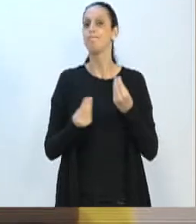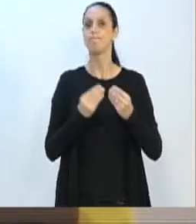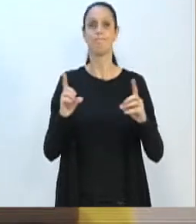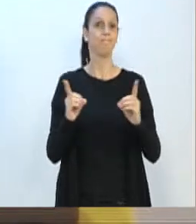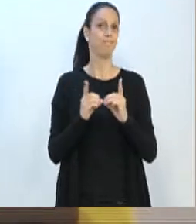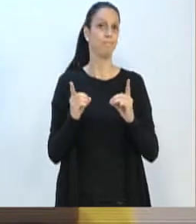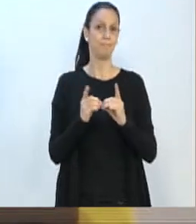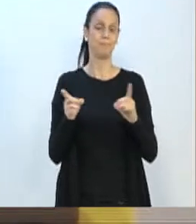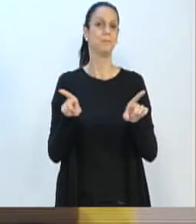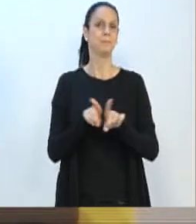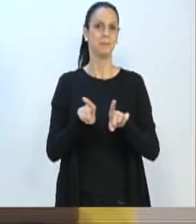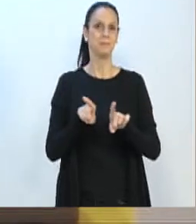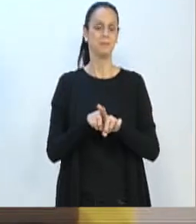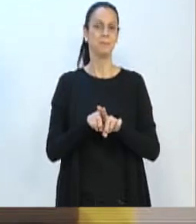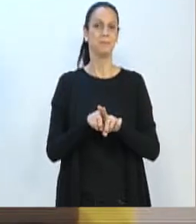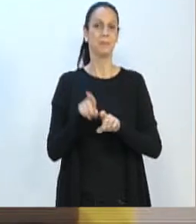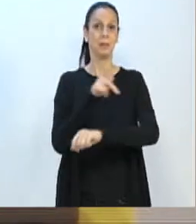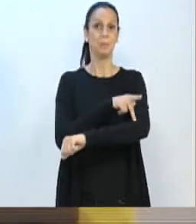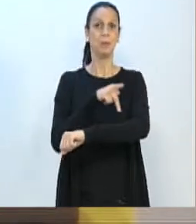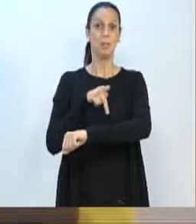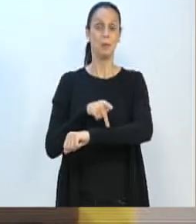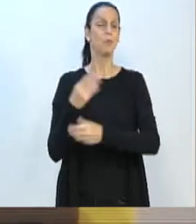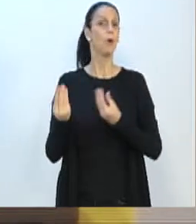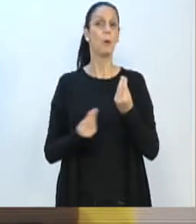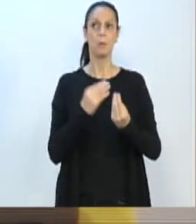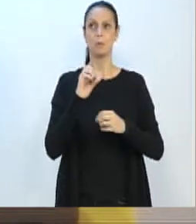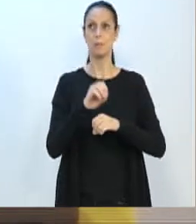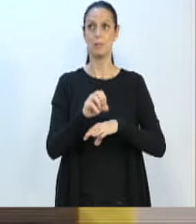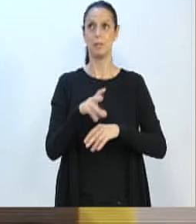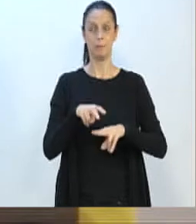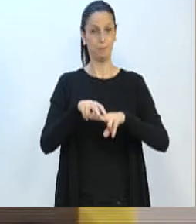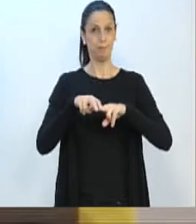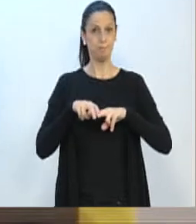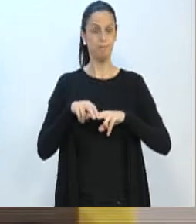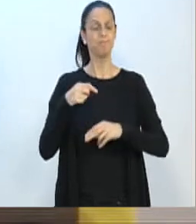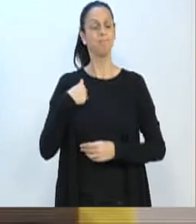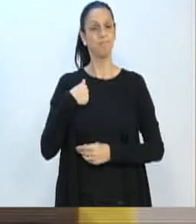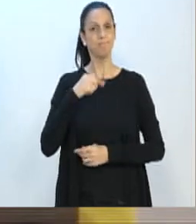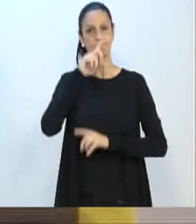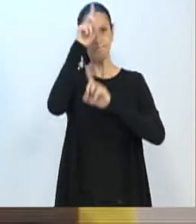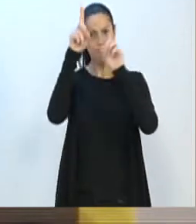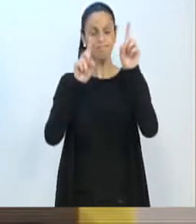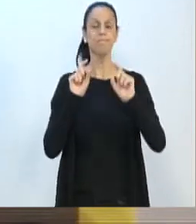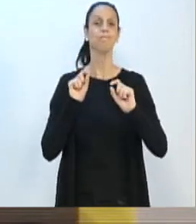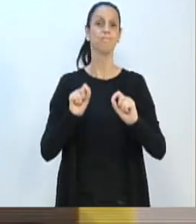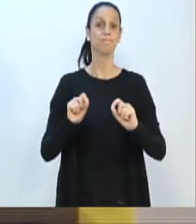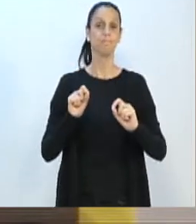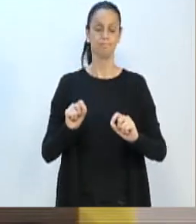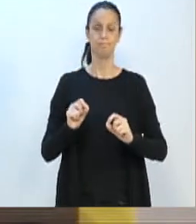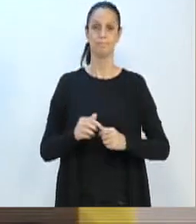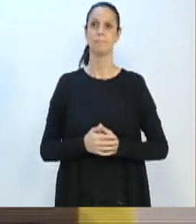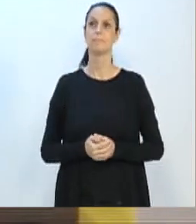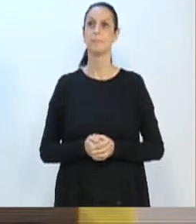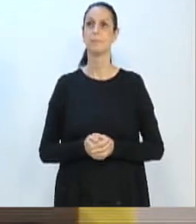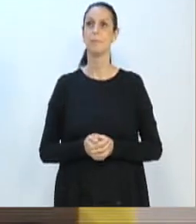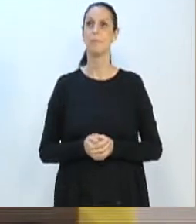questão pedagógica, né? E foi isso que me levou a trabalhar em cima de um